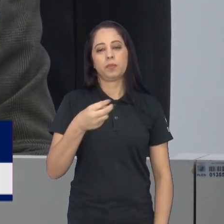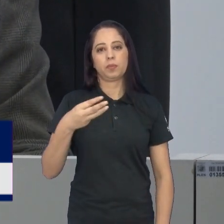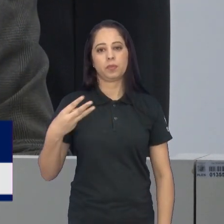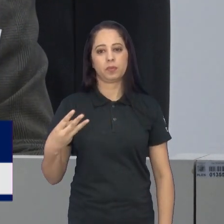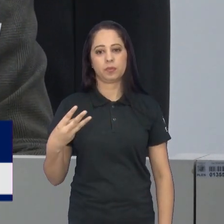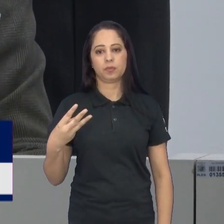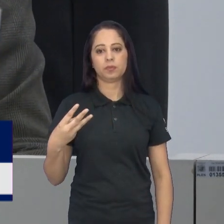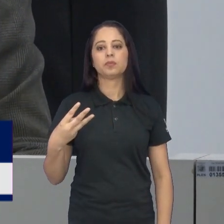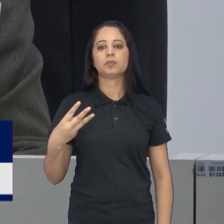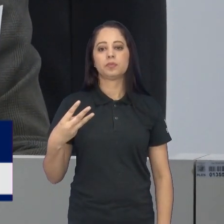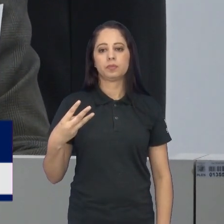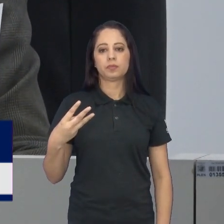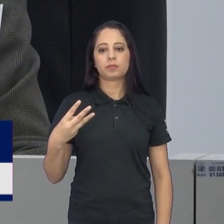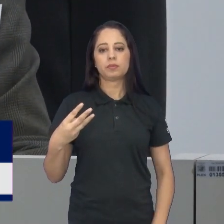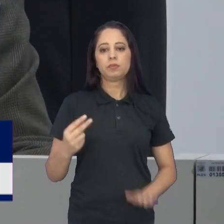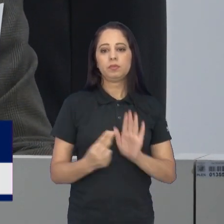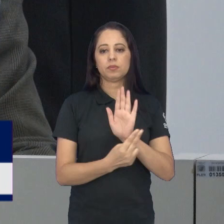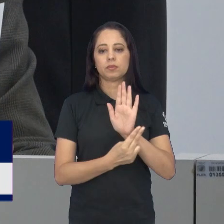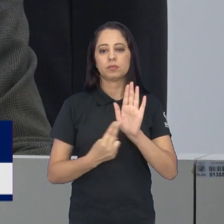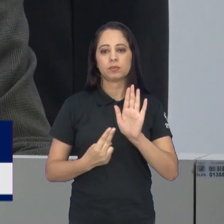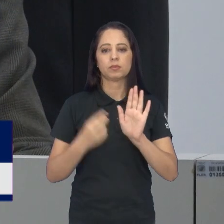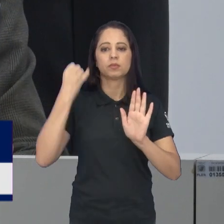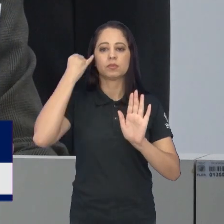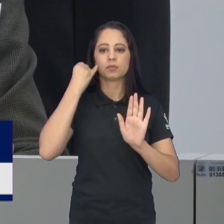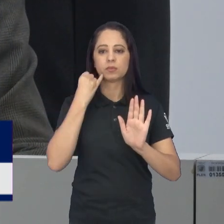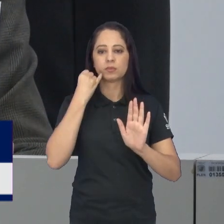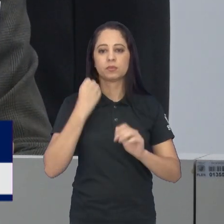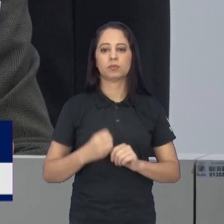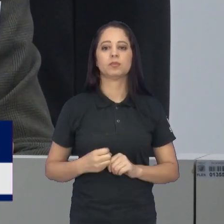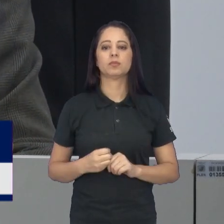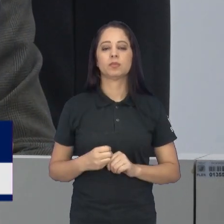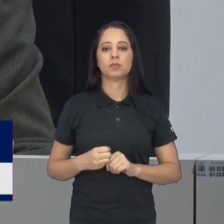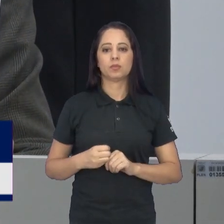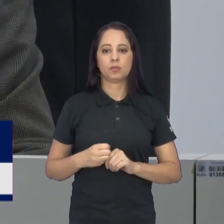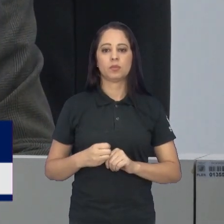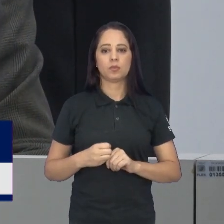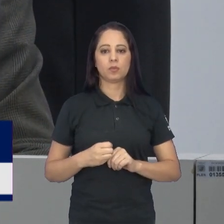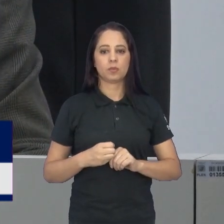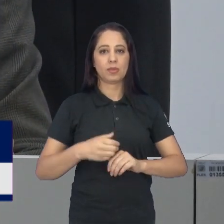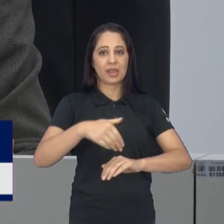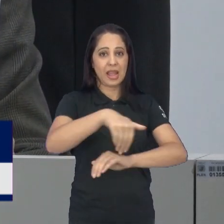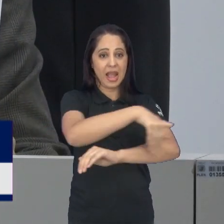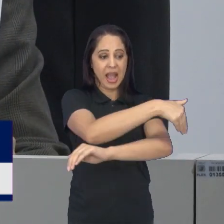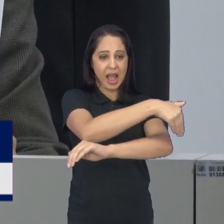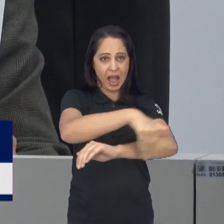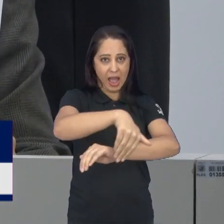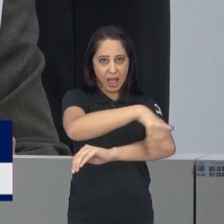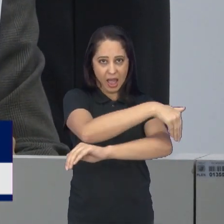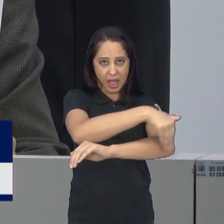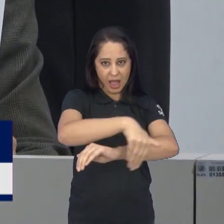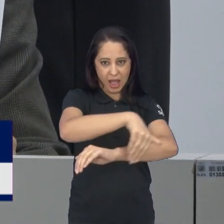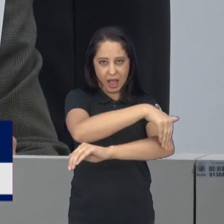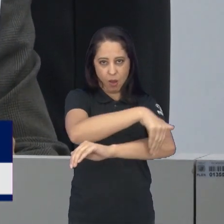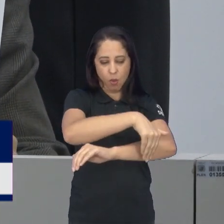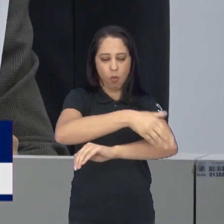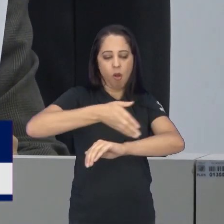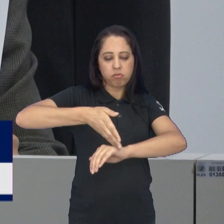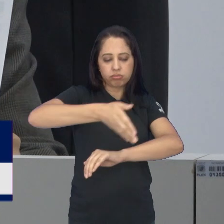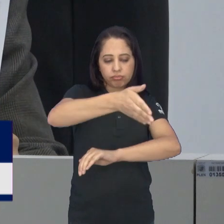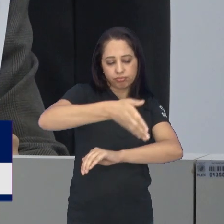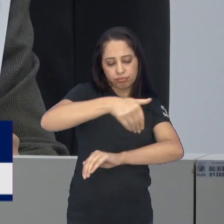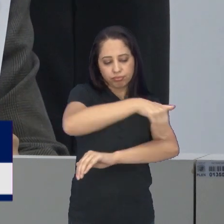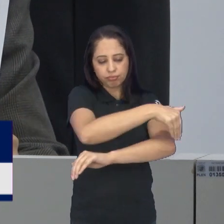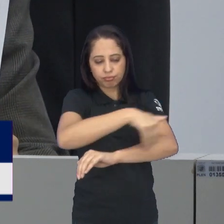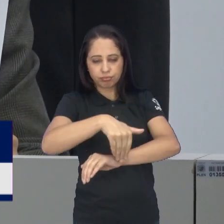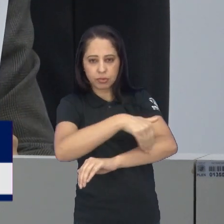222/2023. Autoria, vereador Zé Luiz. Denomina o conjunto de ruas e avenidas que fazem parte